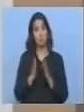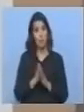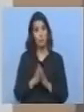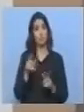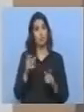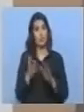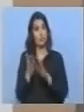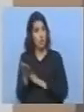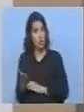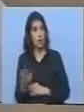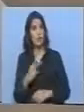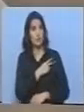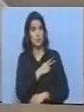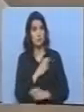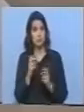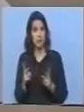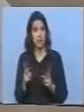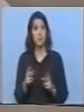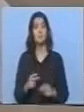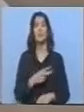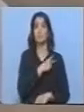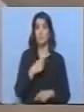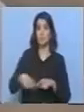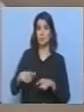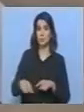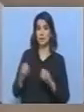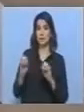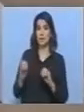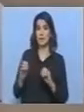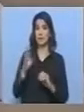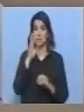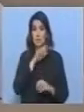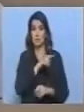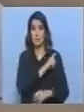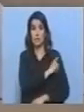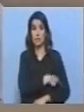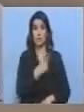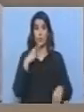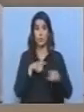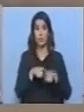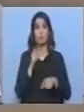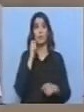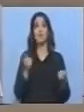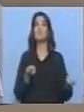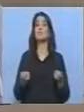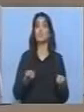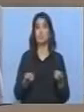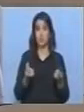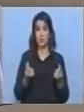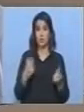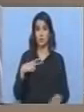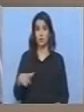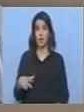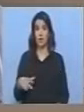universidade. Concordo que a propina possa ser zero se o poder político e quem gere financeiramente o país